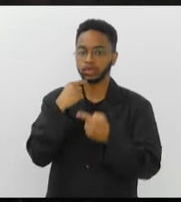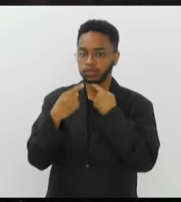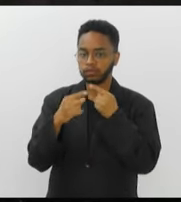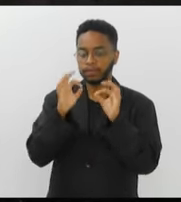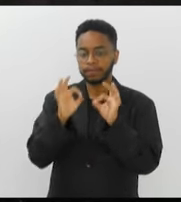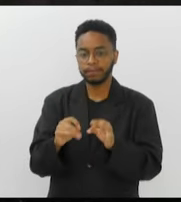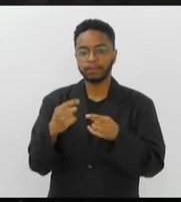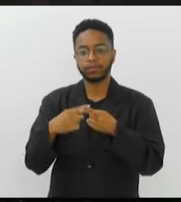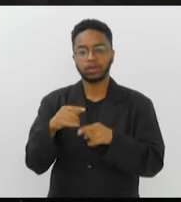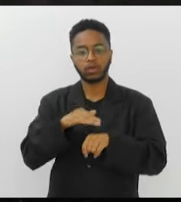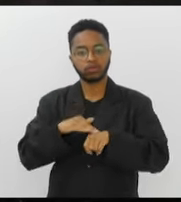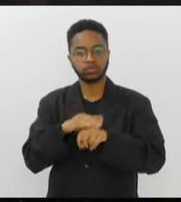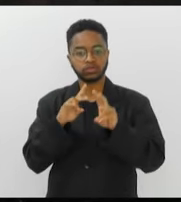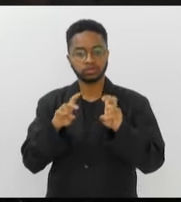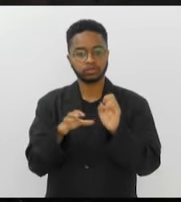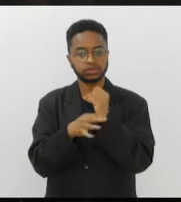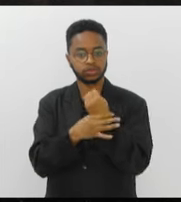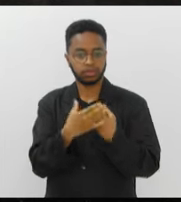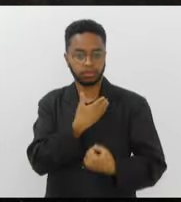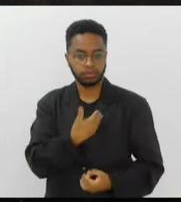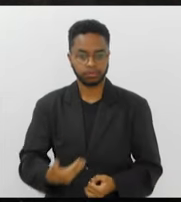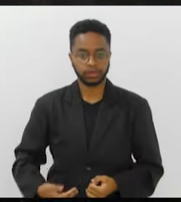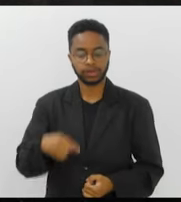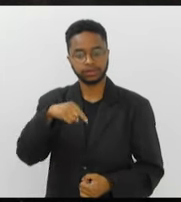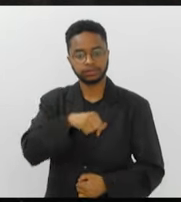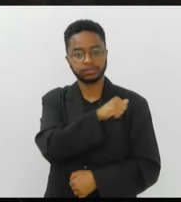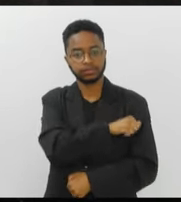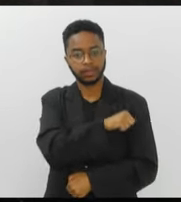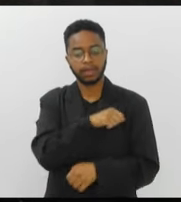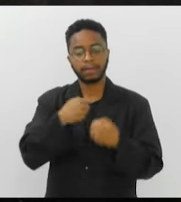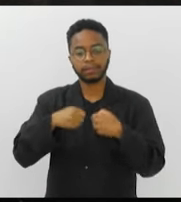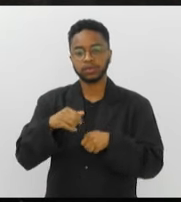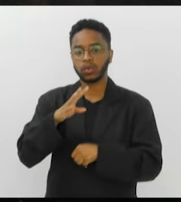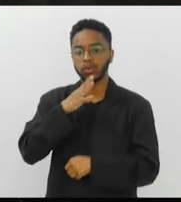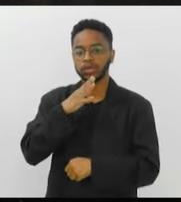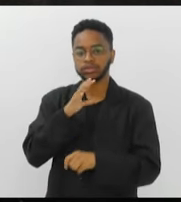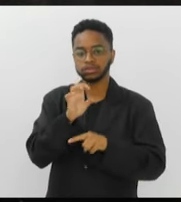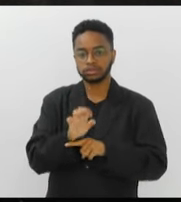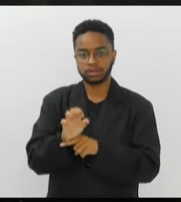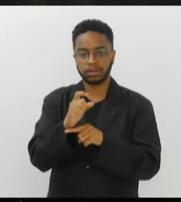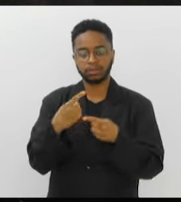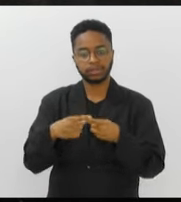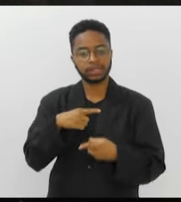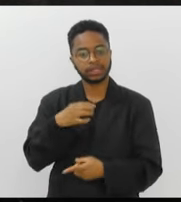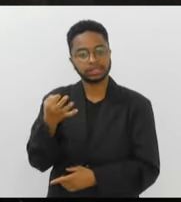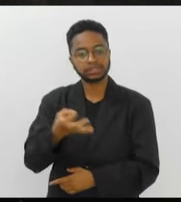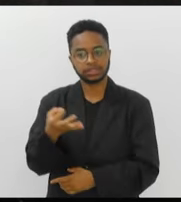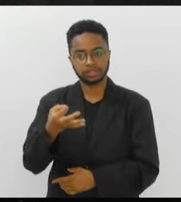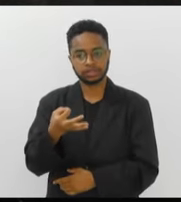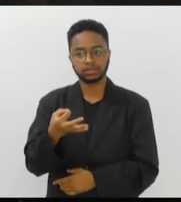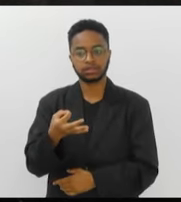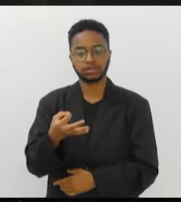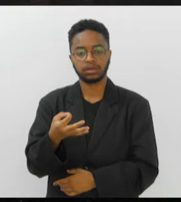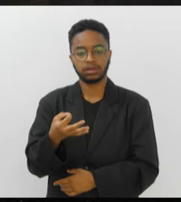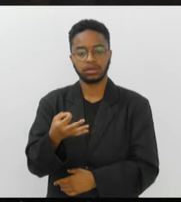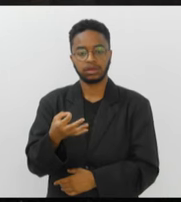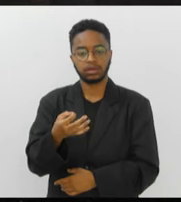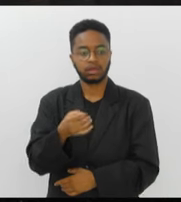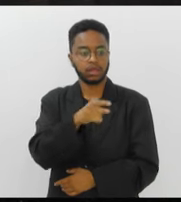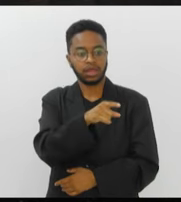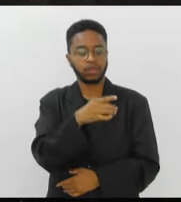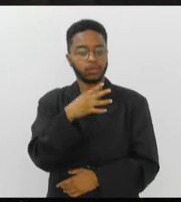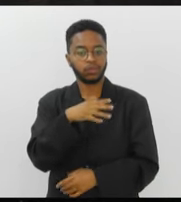segurança pública do Estado do Rio de Janeiro, tem que conhecer o Estado do Rio de Janeiro. Tenho certeza absoluta que o ministro Edson Fachin não conhece o Estado do Rio de